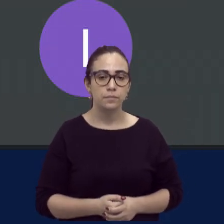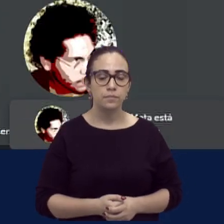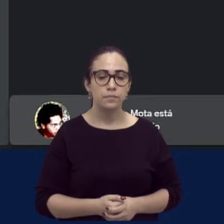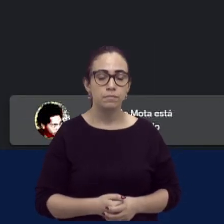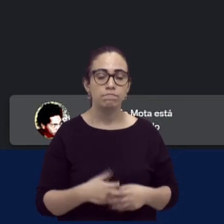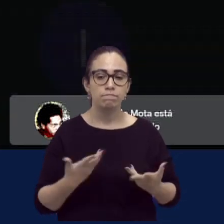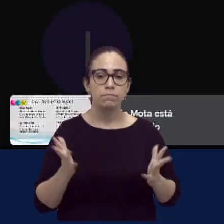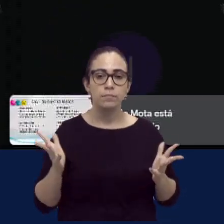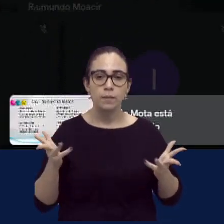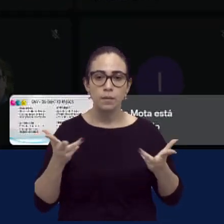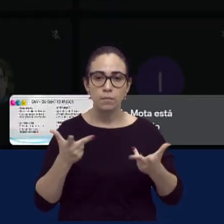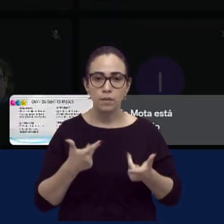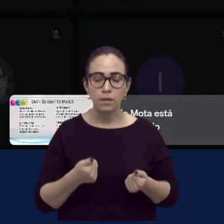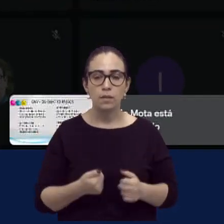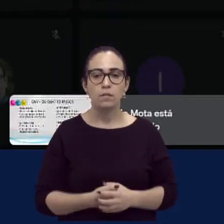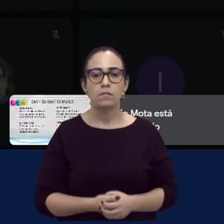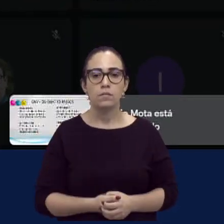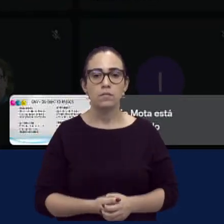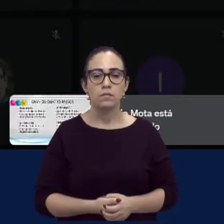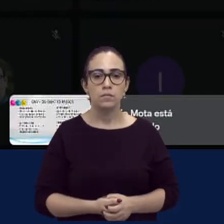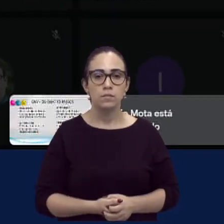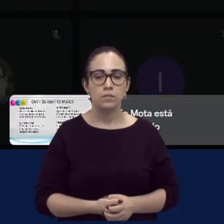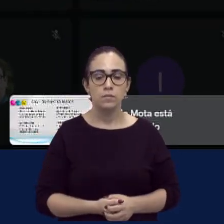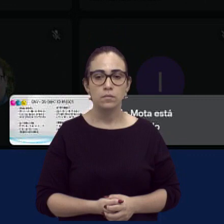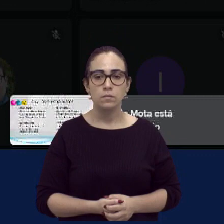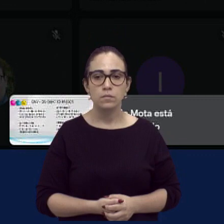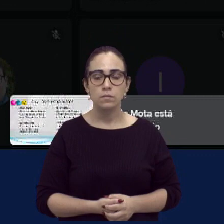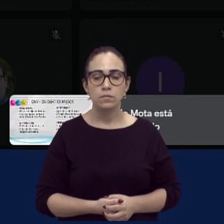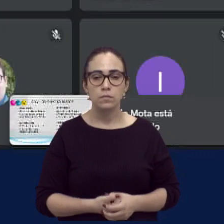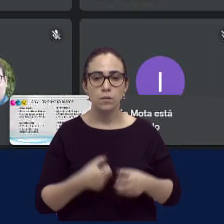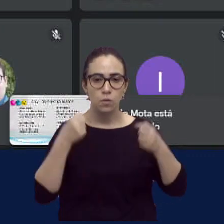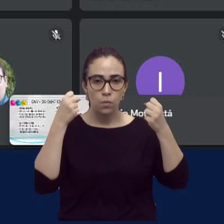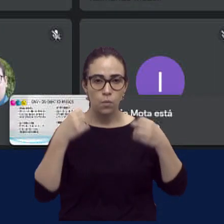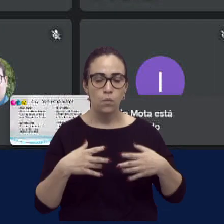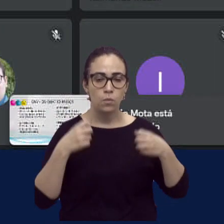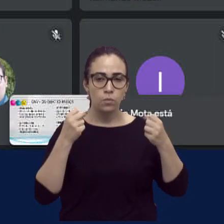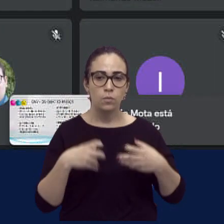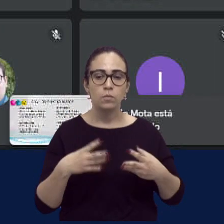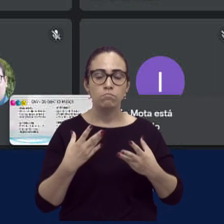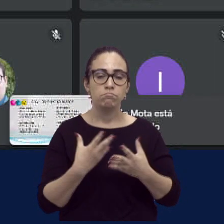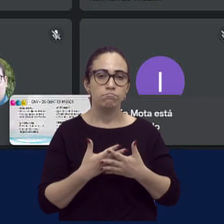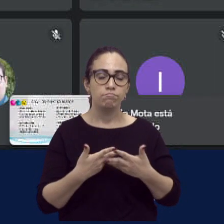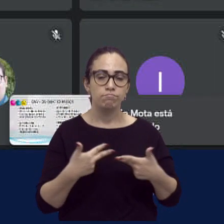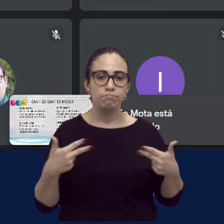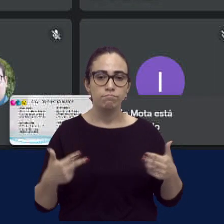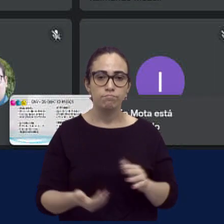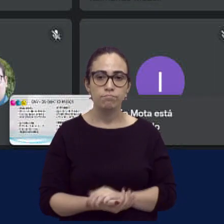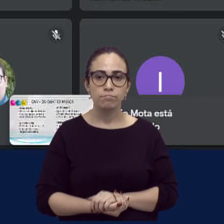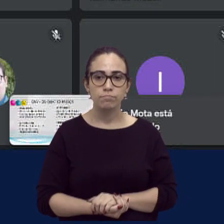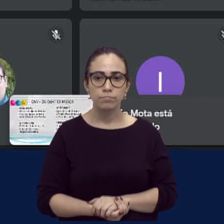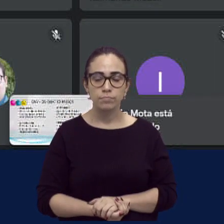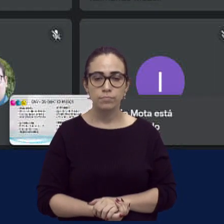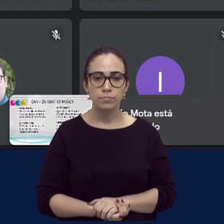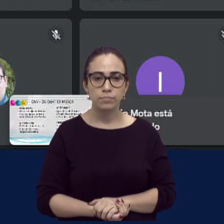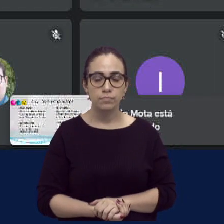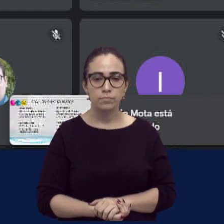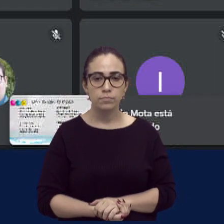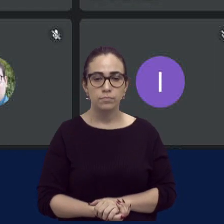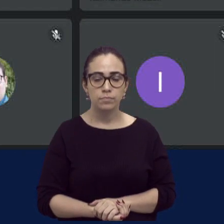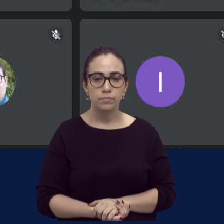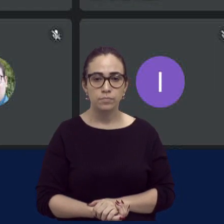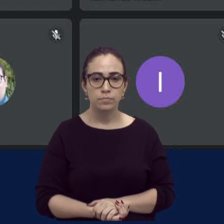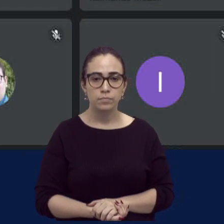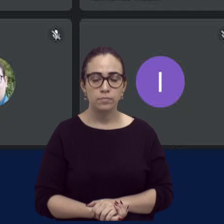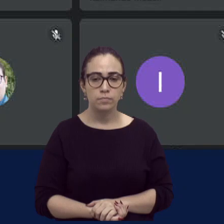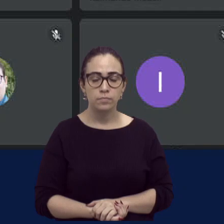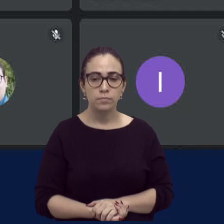foi maravilhoso. Ela me contou mais coisas do que eu imaginava e foi muito bom. Só pontuando aí, ó,